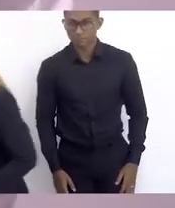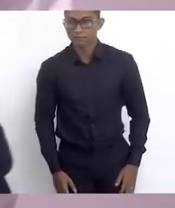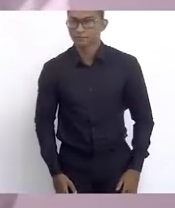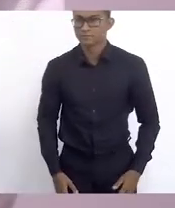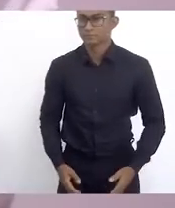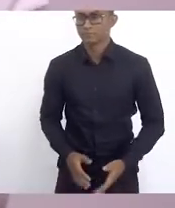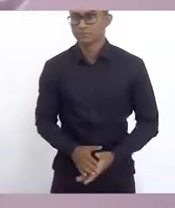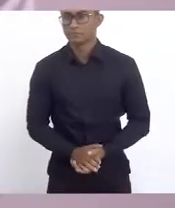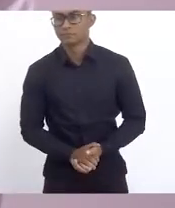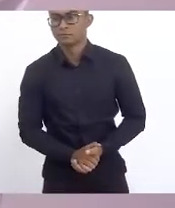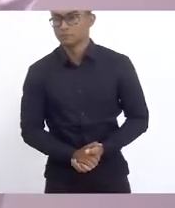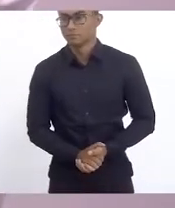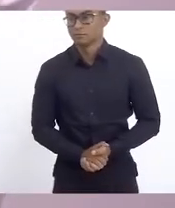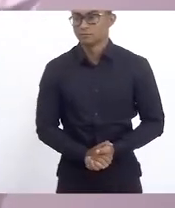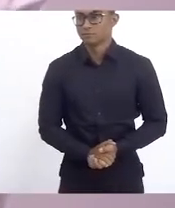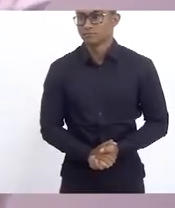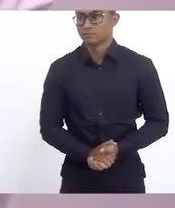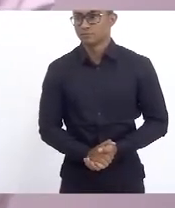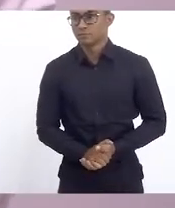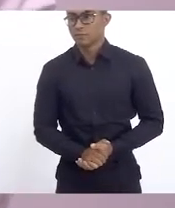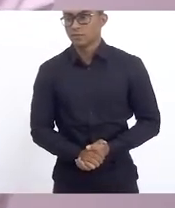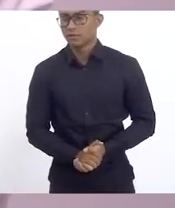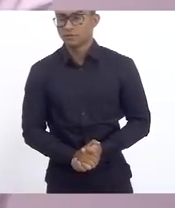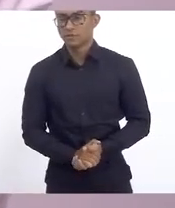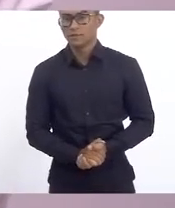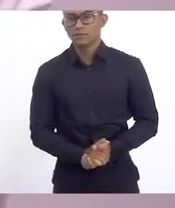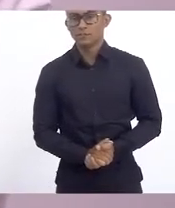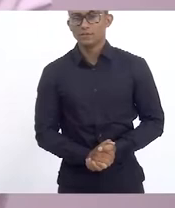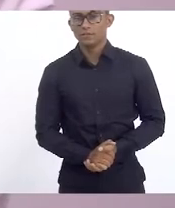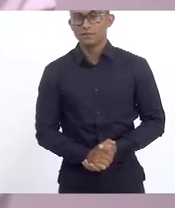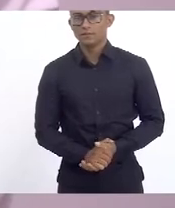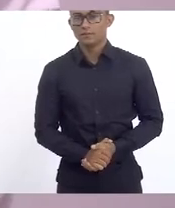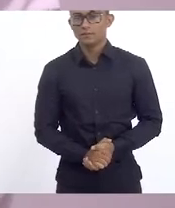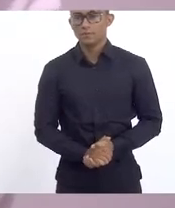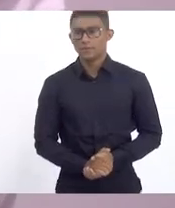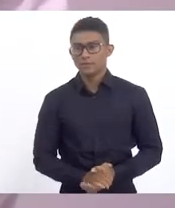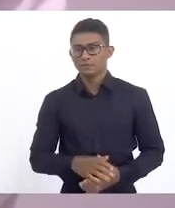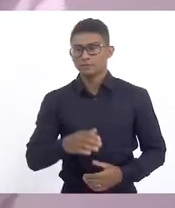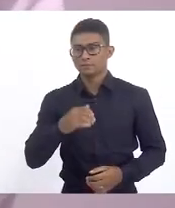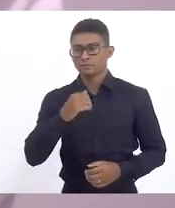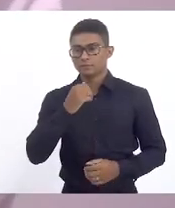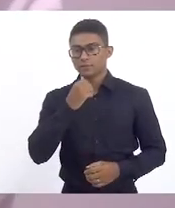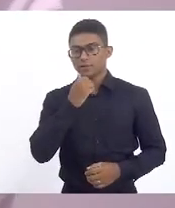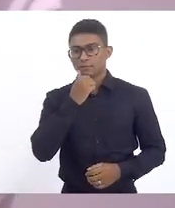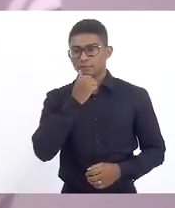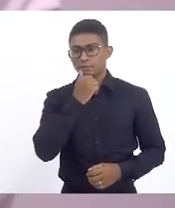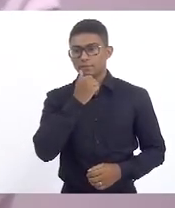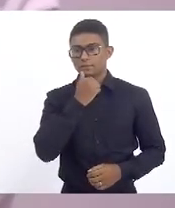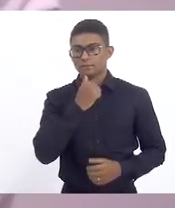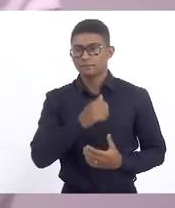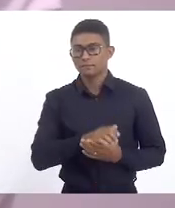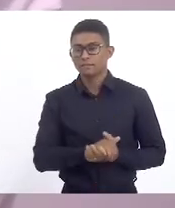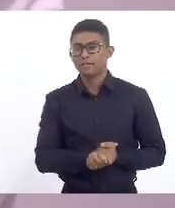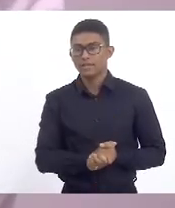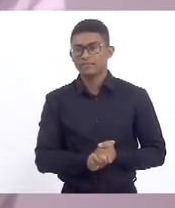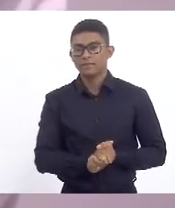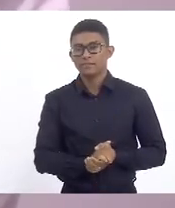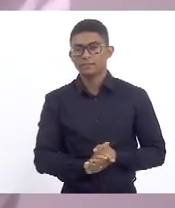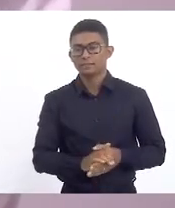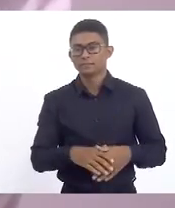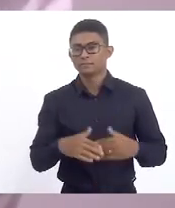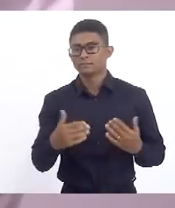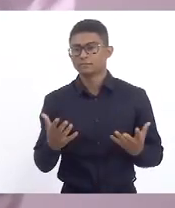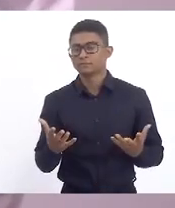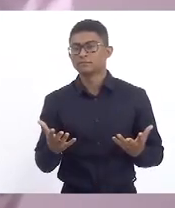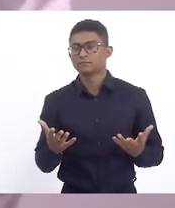Marta Rocha, que tem muito a acrescentar, o professor Adócto Ottoni, via Zoom. Pode ser? TV Alerj está preparada para isso?